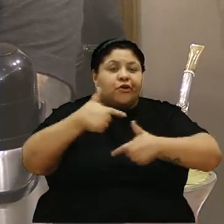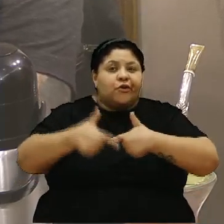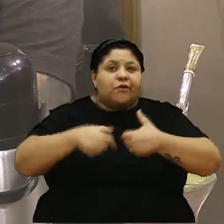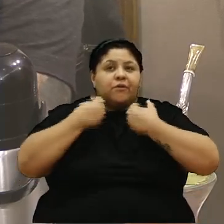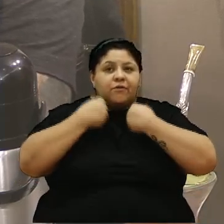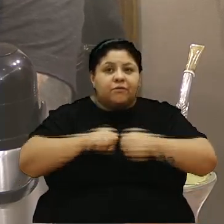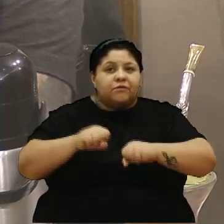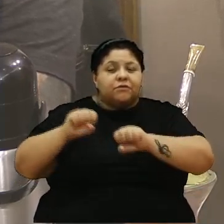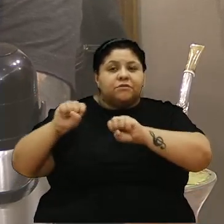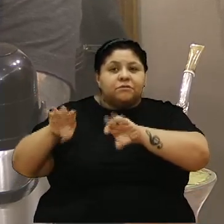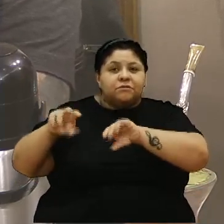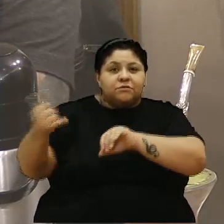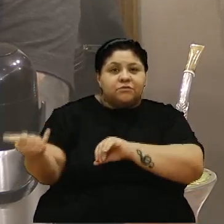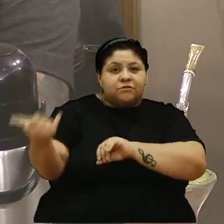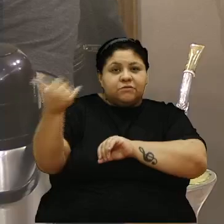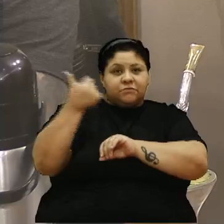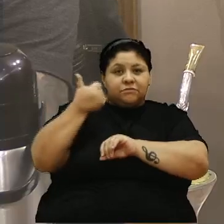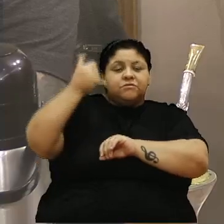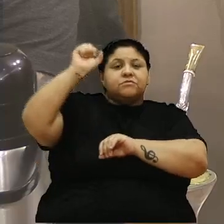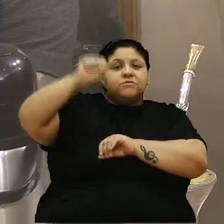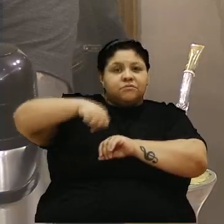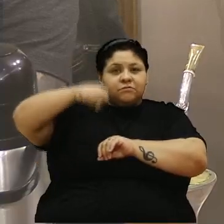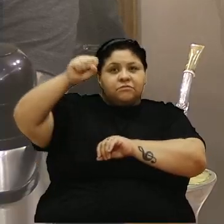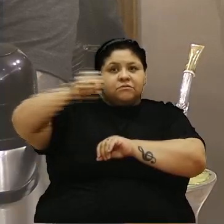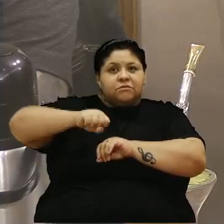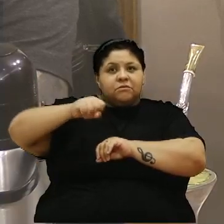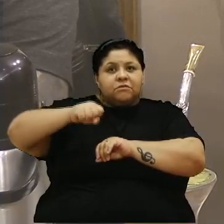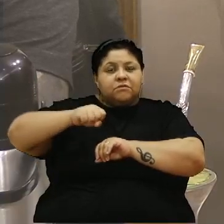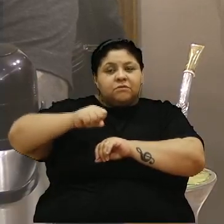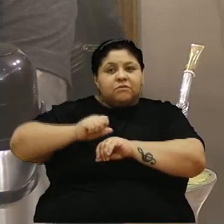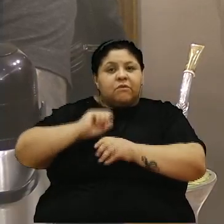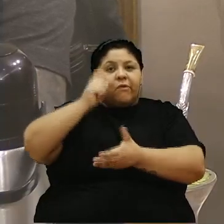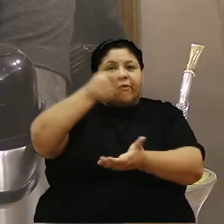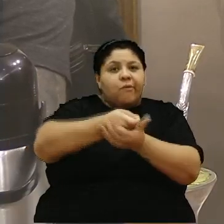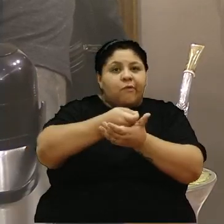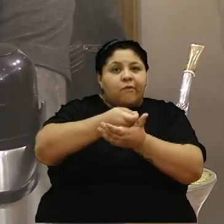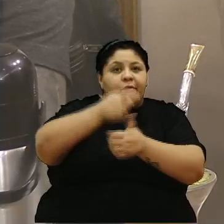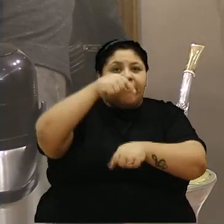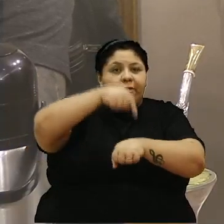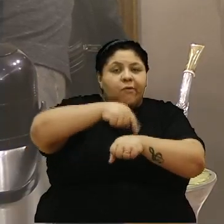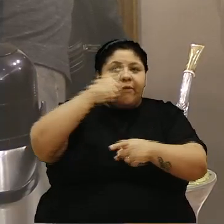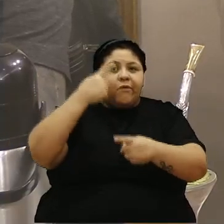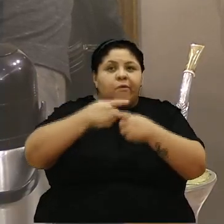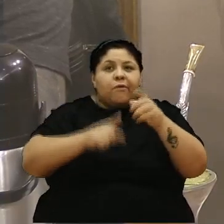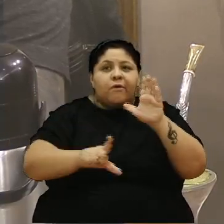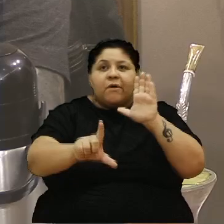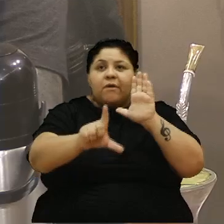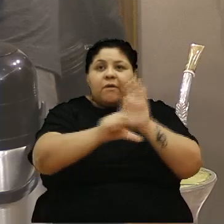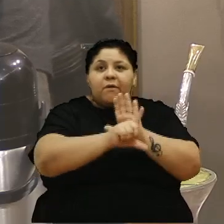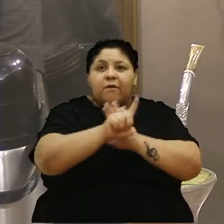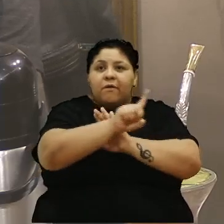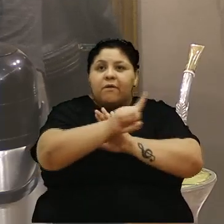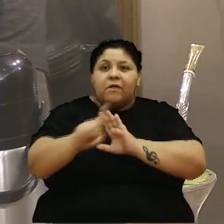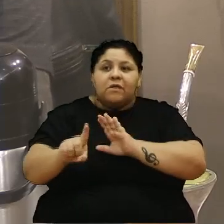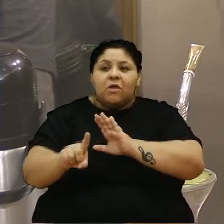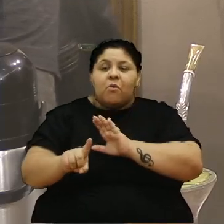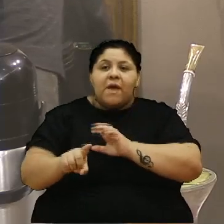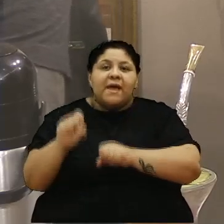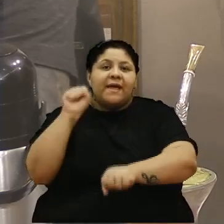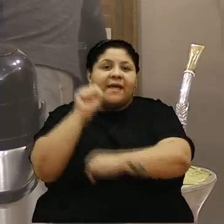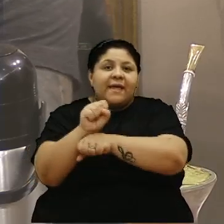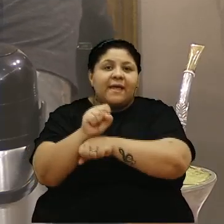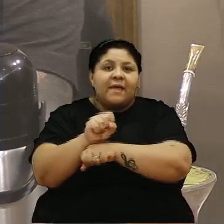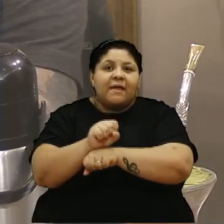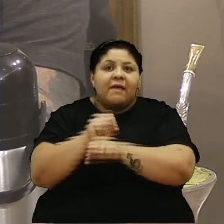Educação me passou que realmente, sim, elas vão compensar as horas, mas porque a lei exige, porque não é uma questão de greve.